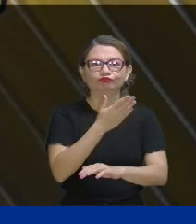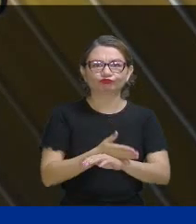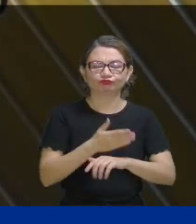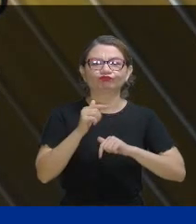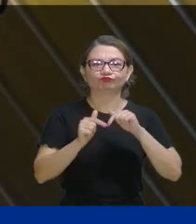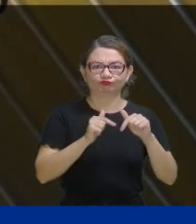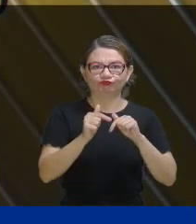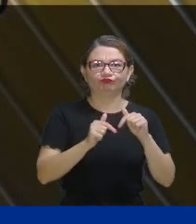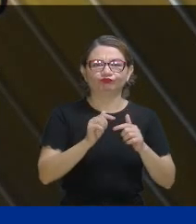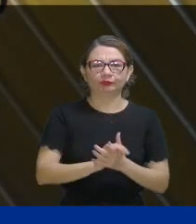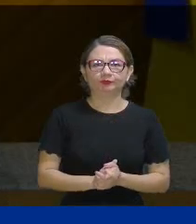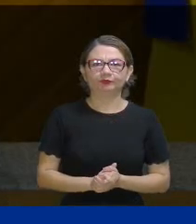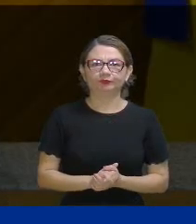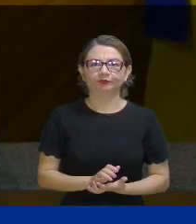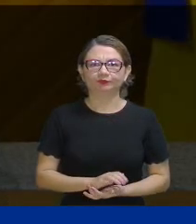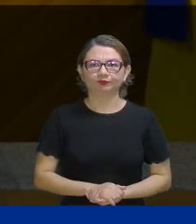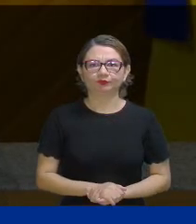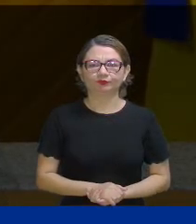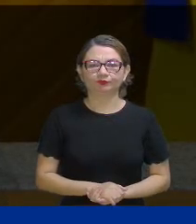sessão. Ok.